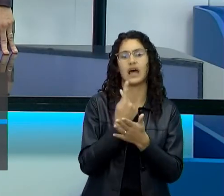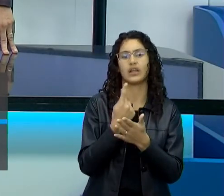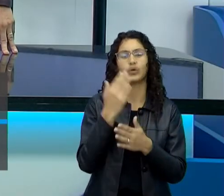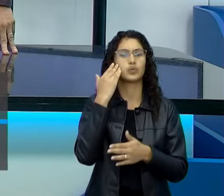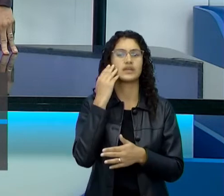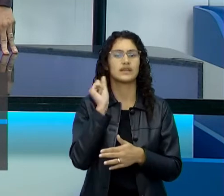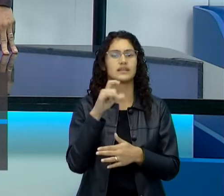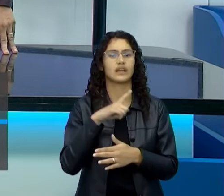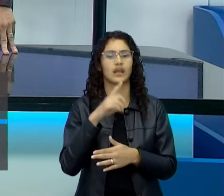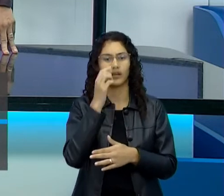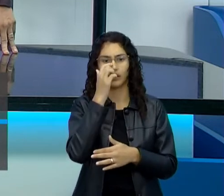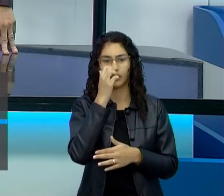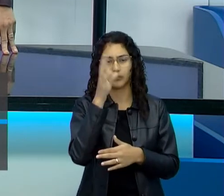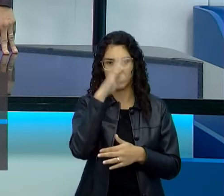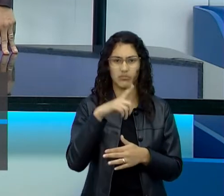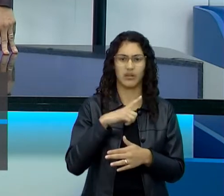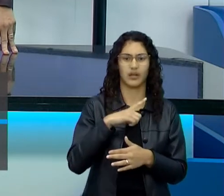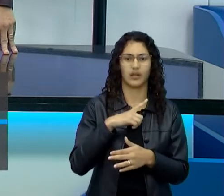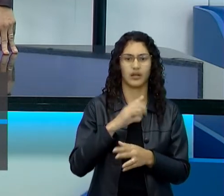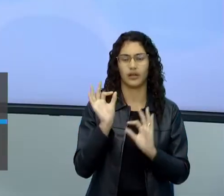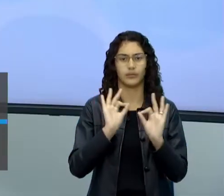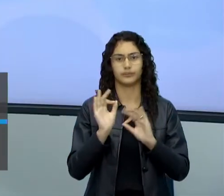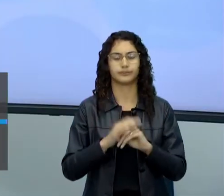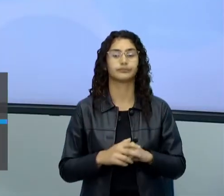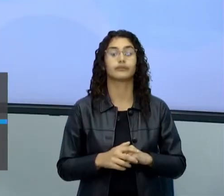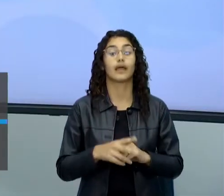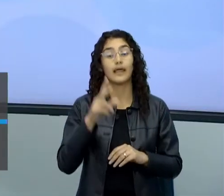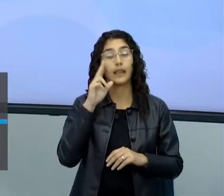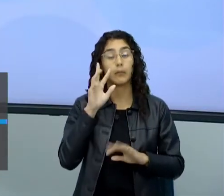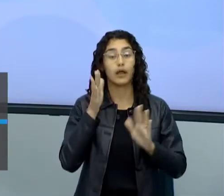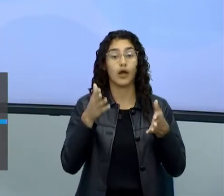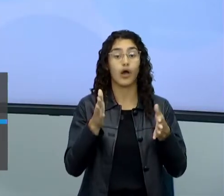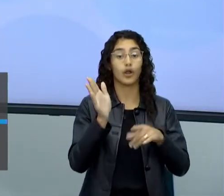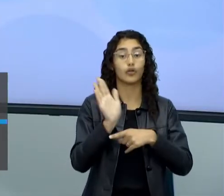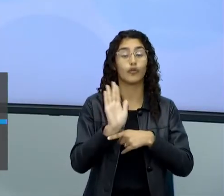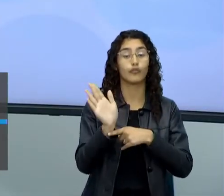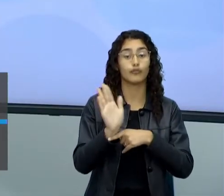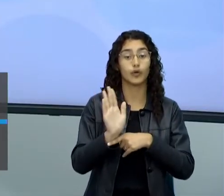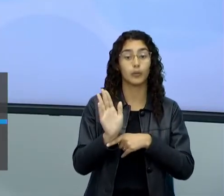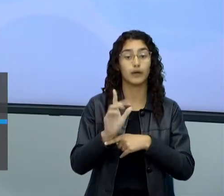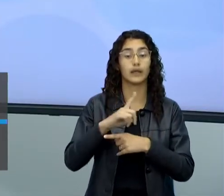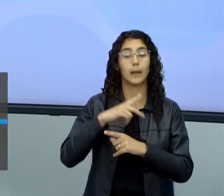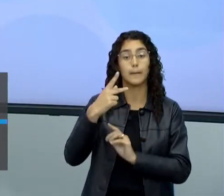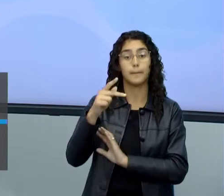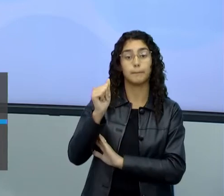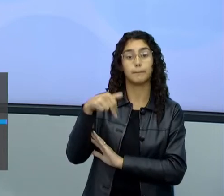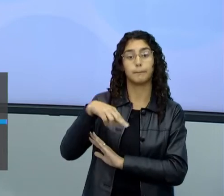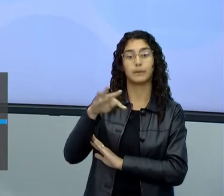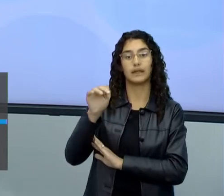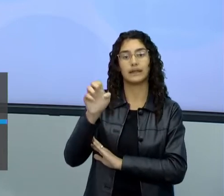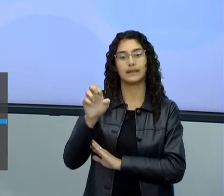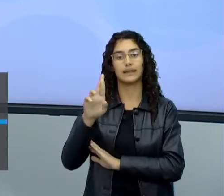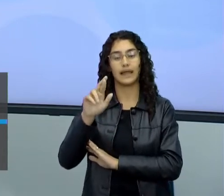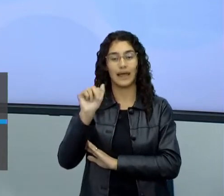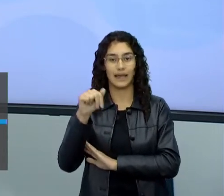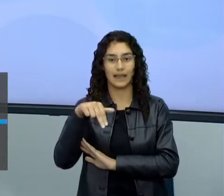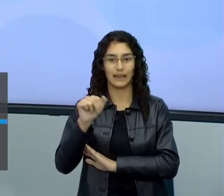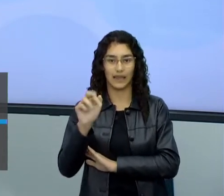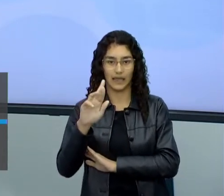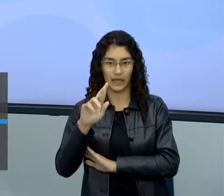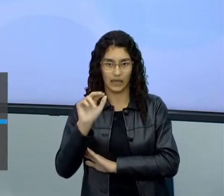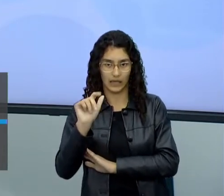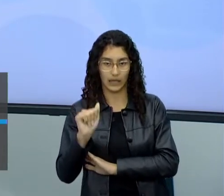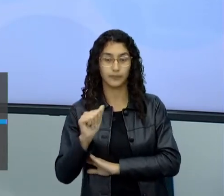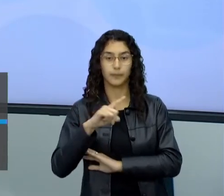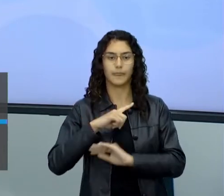tem, né? Pelo menos no Brasil não tem. Não, não tem. Eu lembrei agora do filme da Marvel, né? O Pantera Negra, que eles têm essa busca de